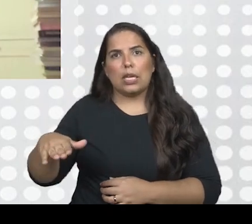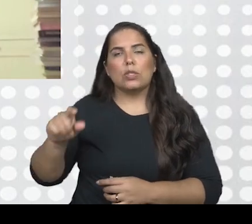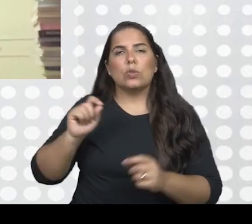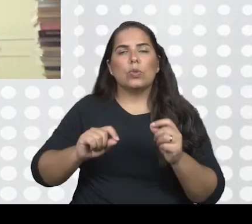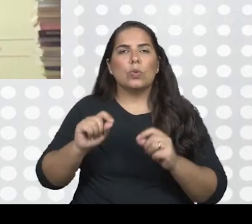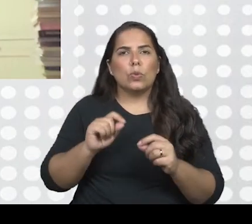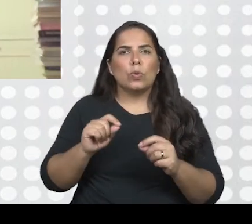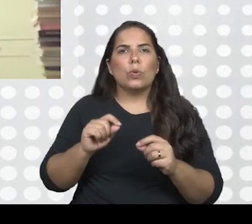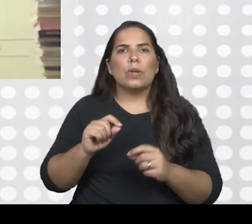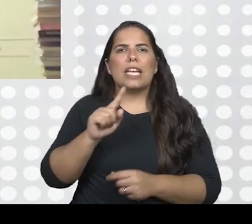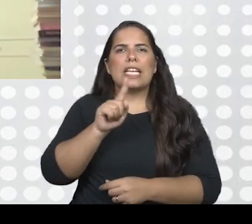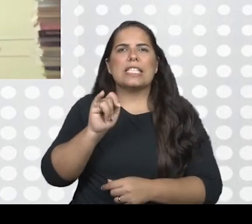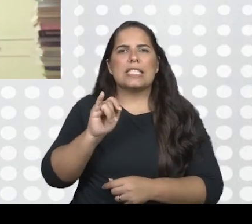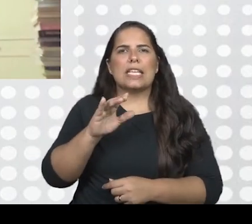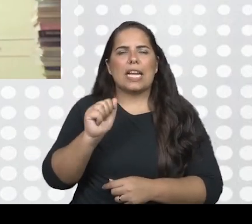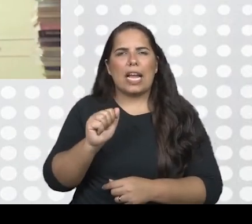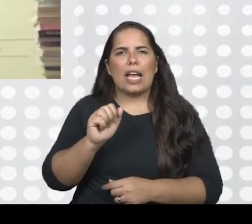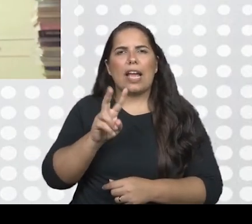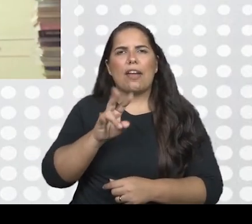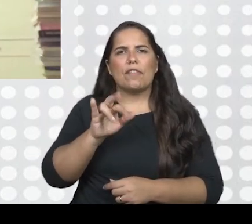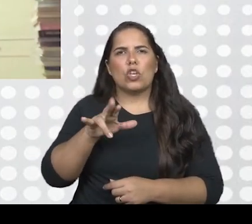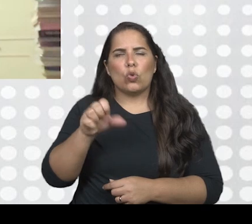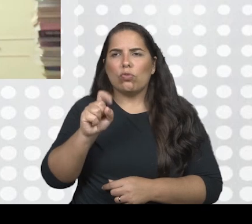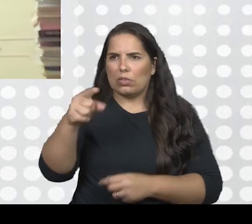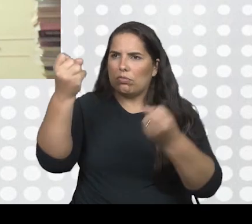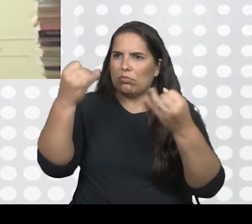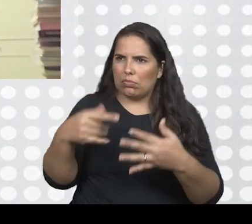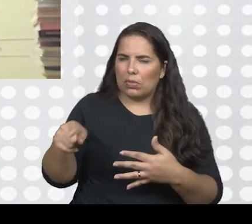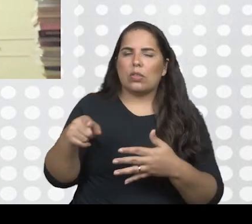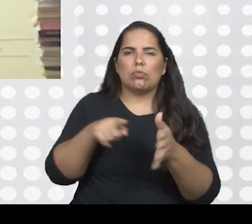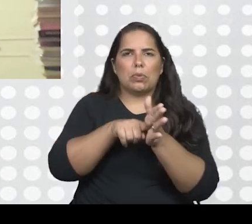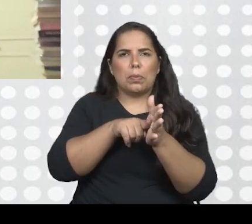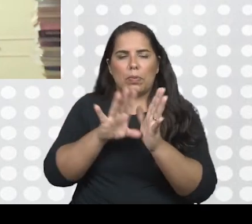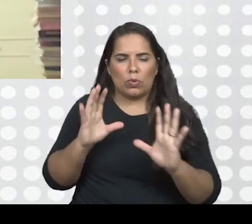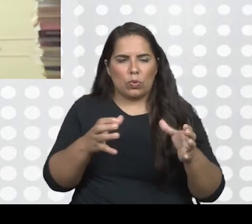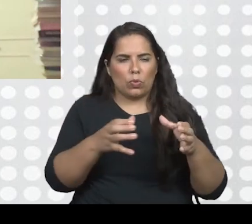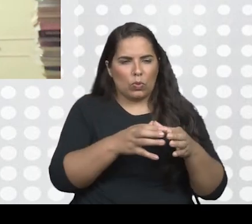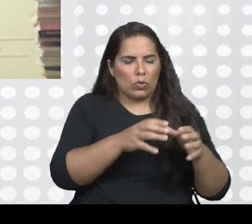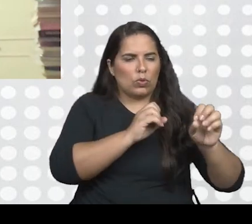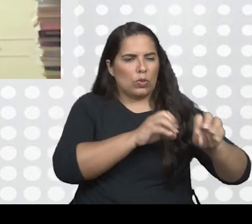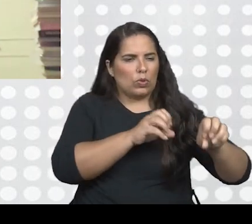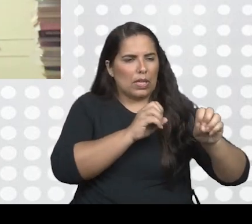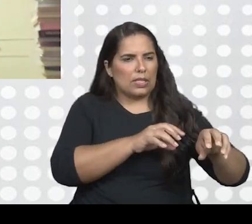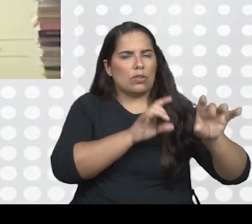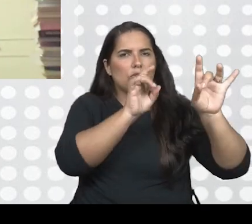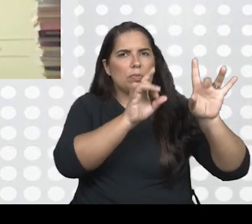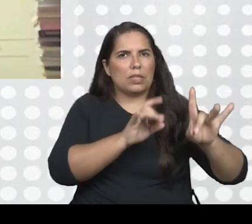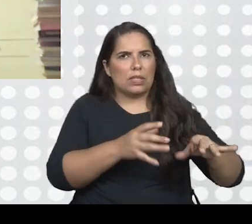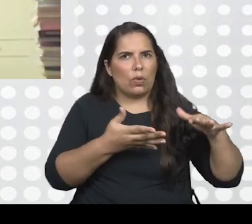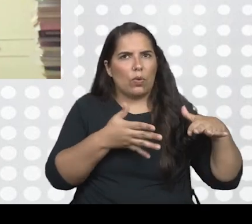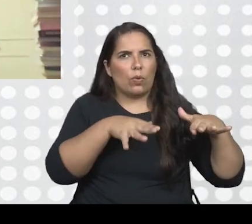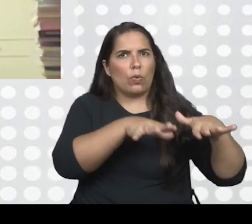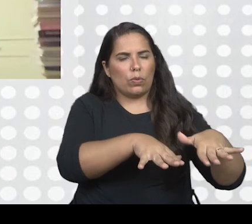Síndrome Congênita do Zika Vírus, desenvolvida por você e pelo Observatório de Educação Especial e